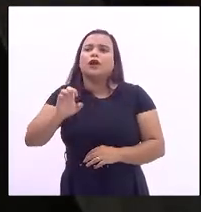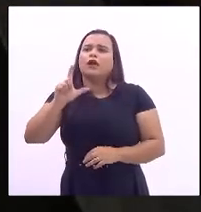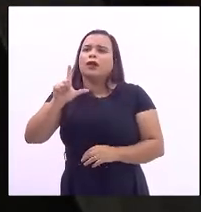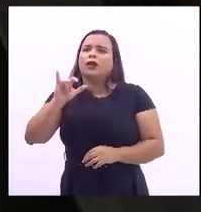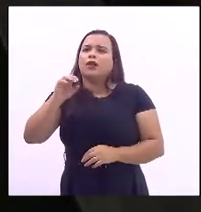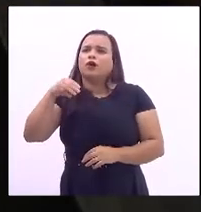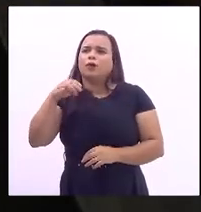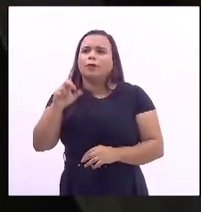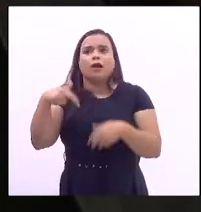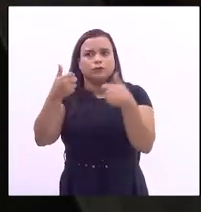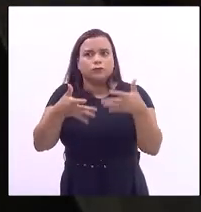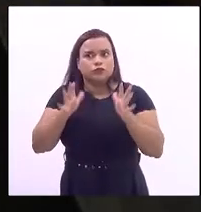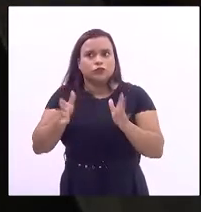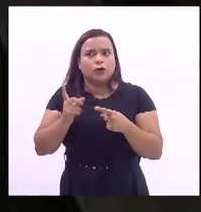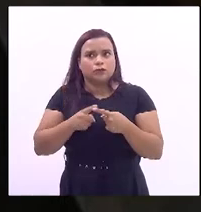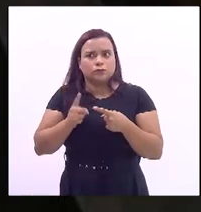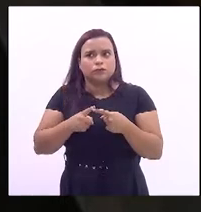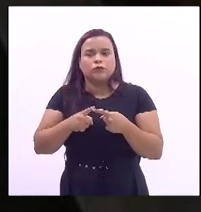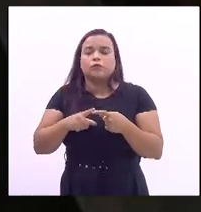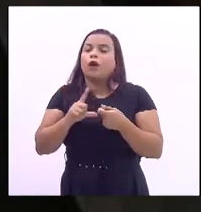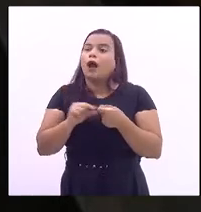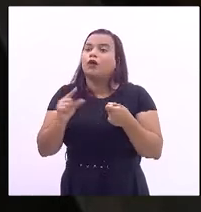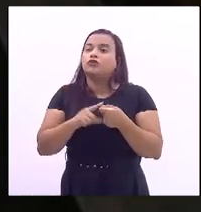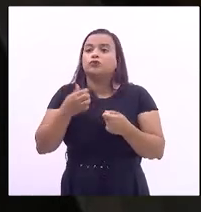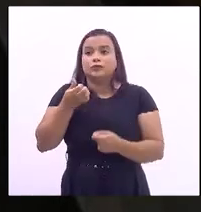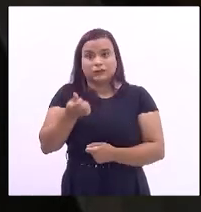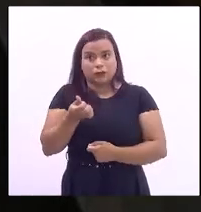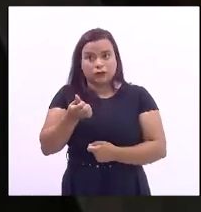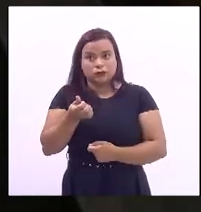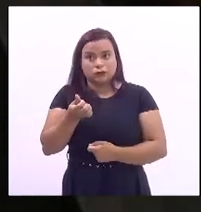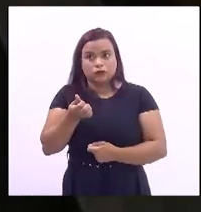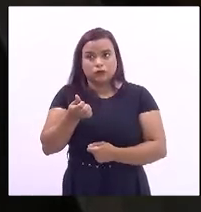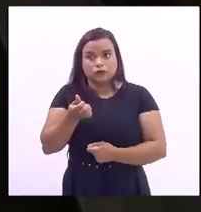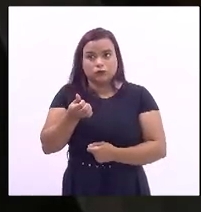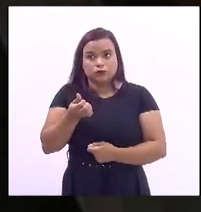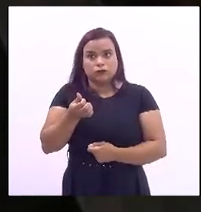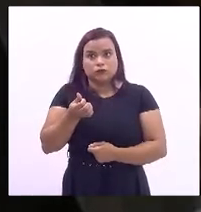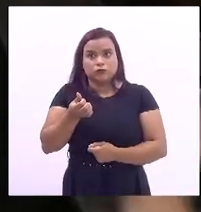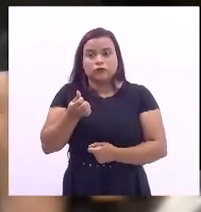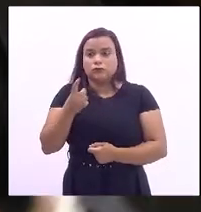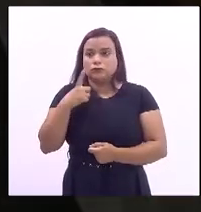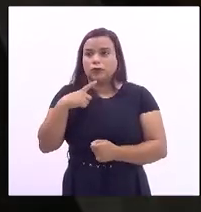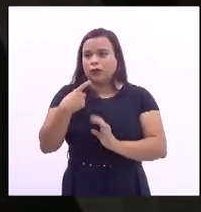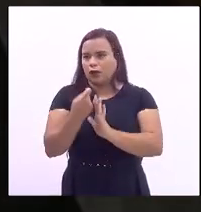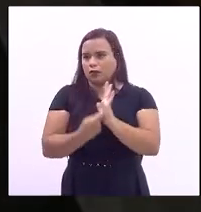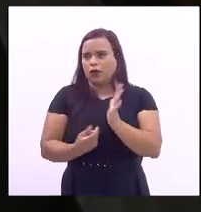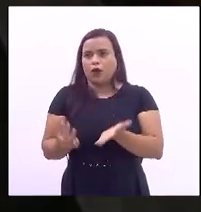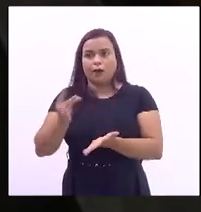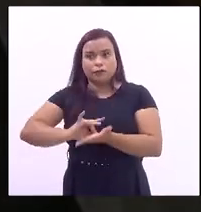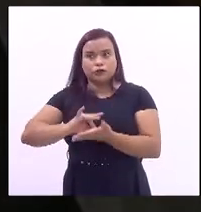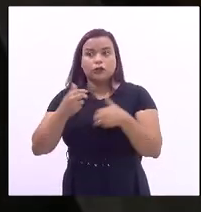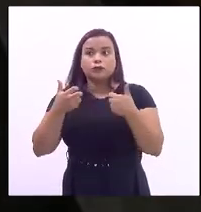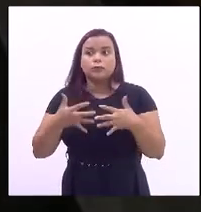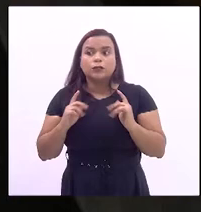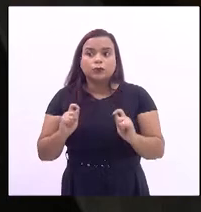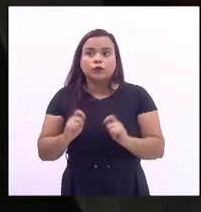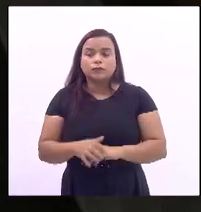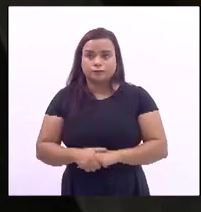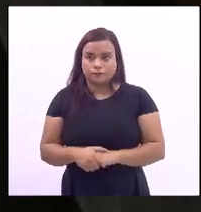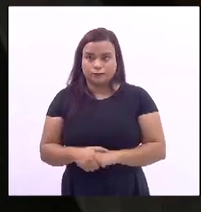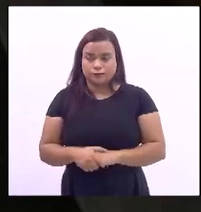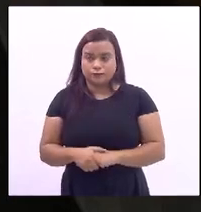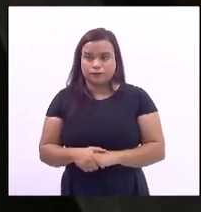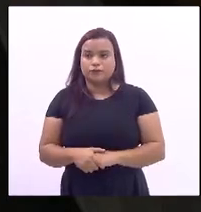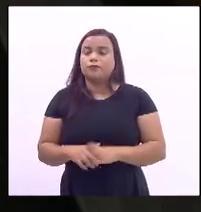normar Jack colocou diz o artigo 6º na sua redação original um